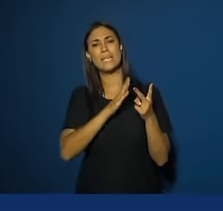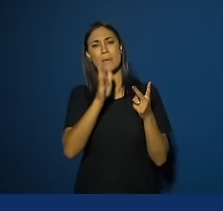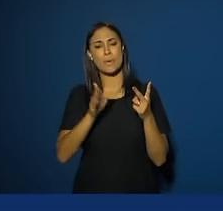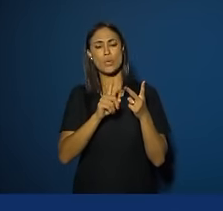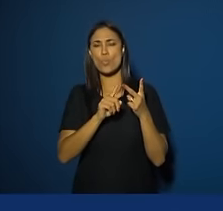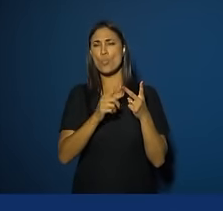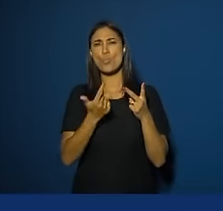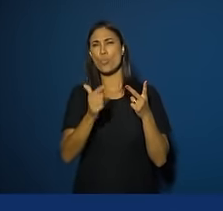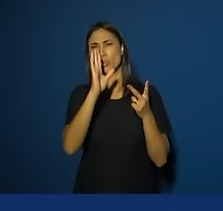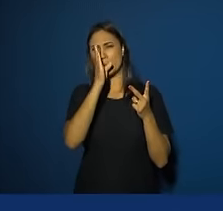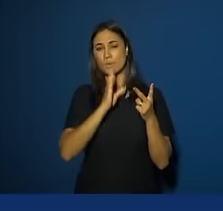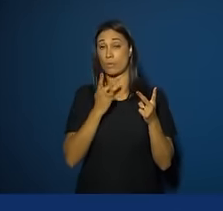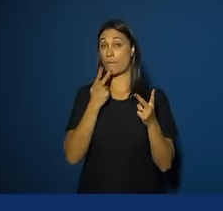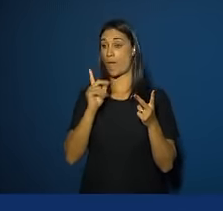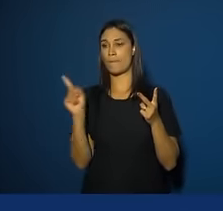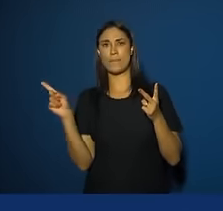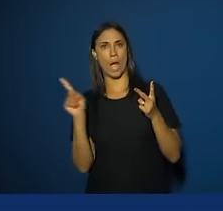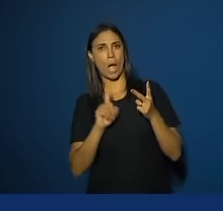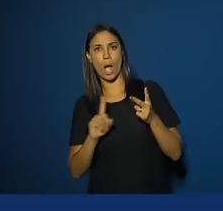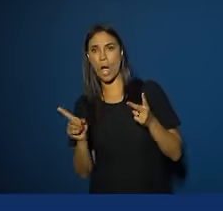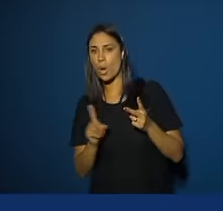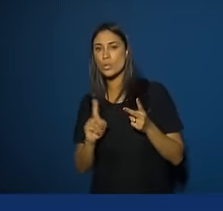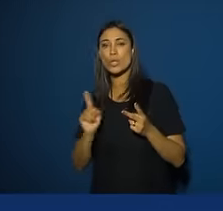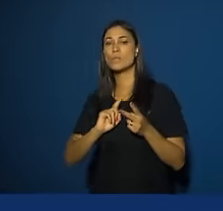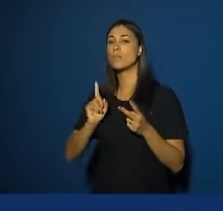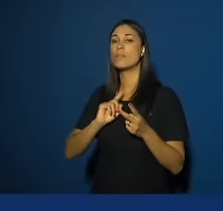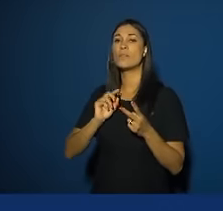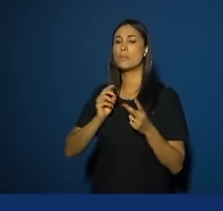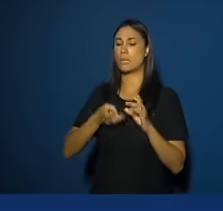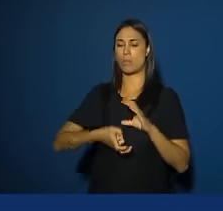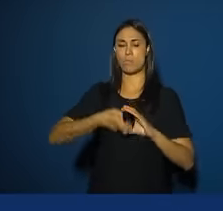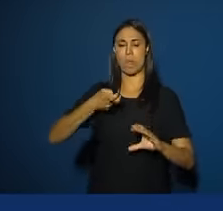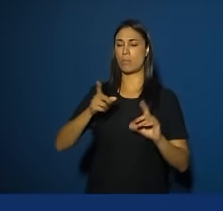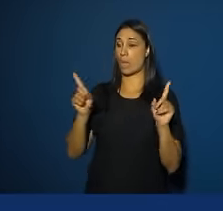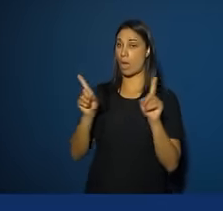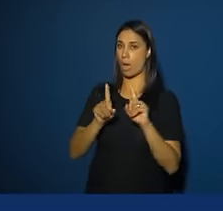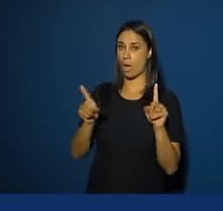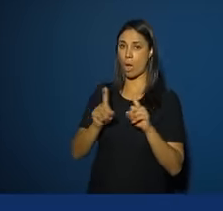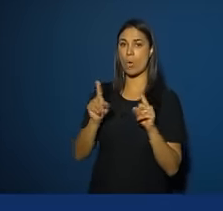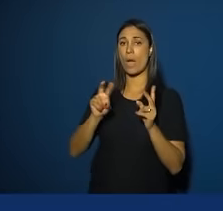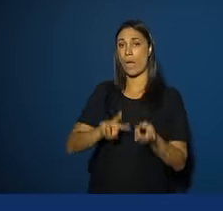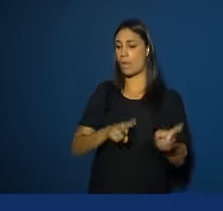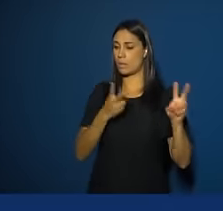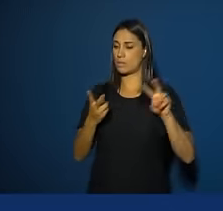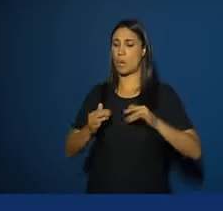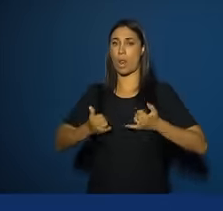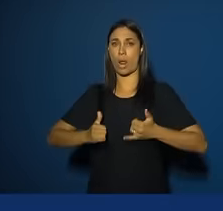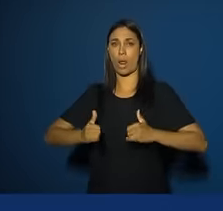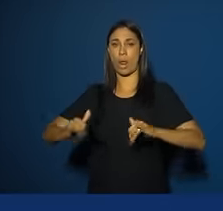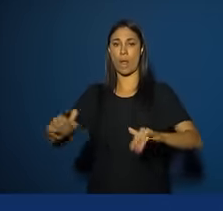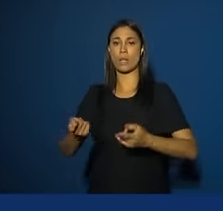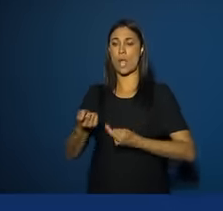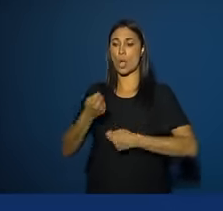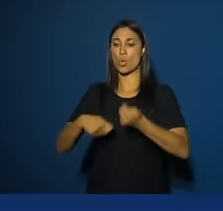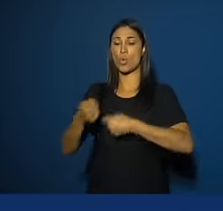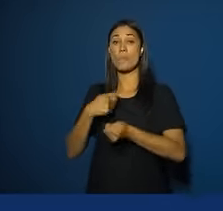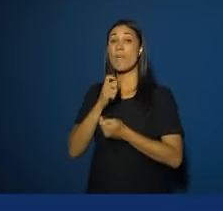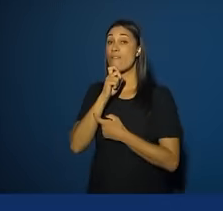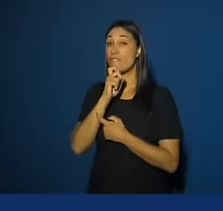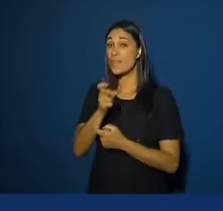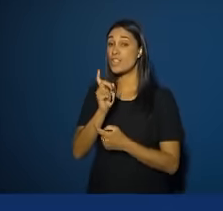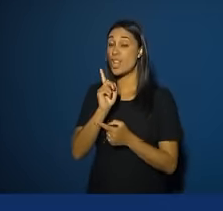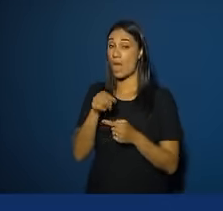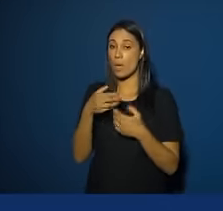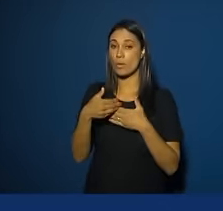vem um outro Brasil que diz não nós vamos indo fora do combustível fóssil a transição energética a economia verde o que vem pela